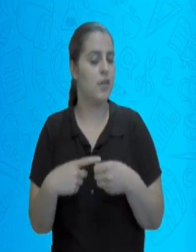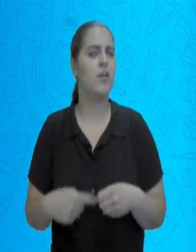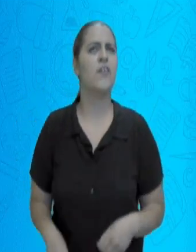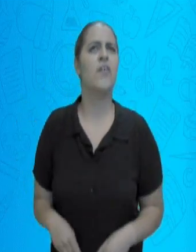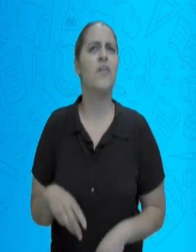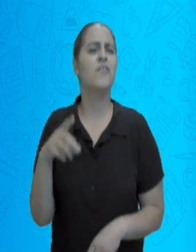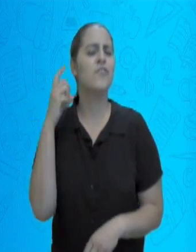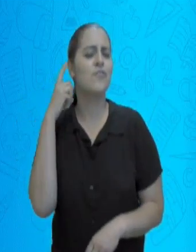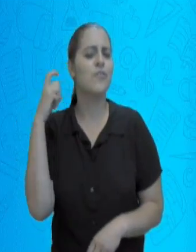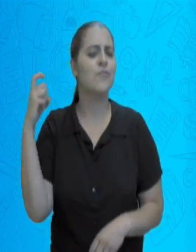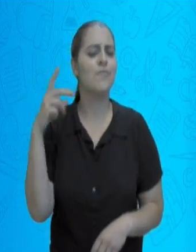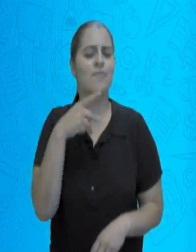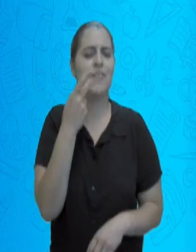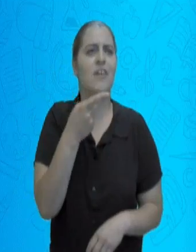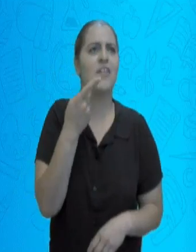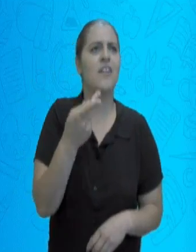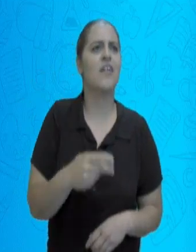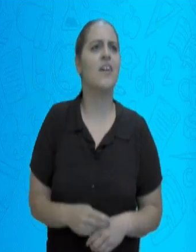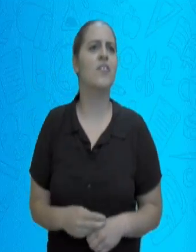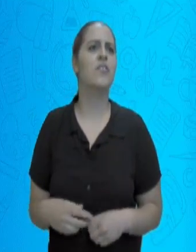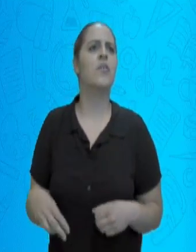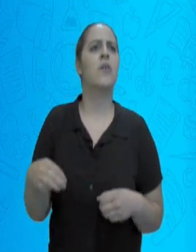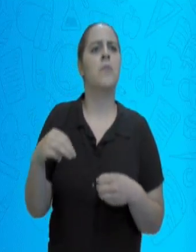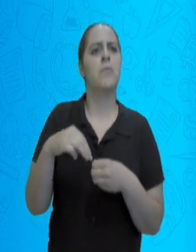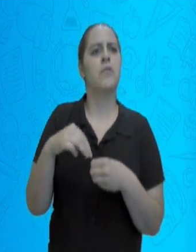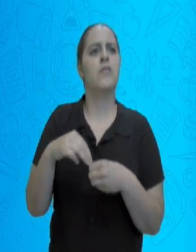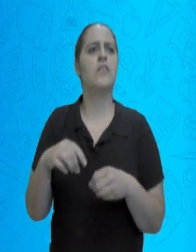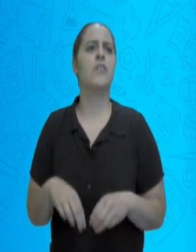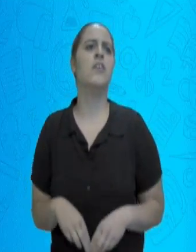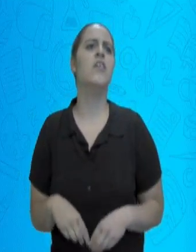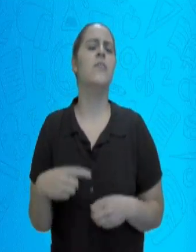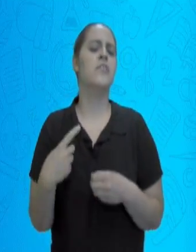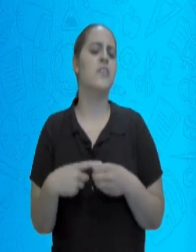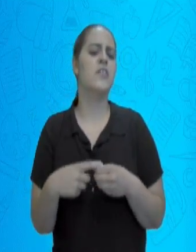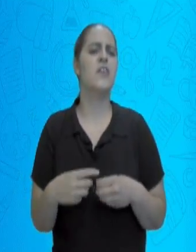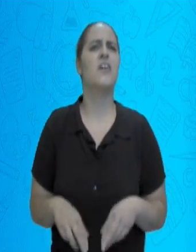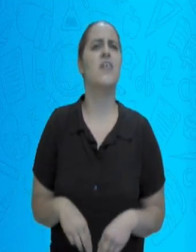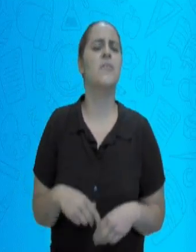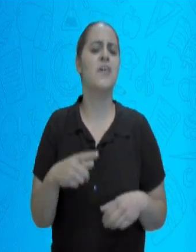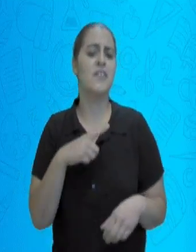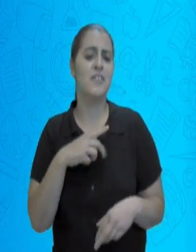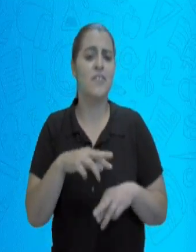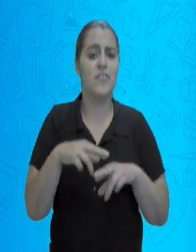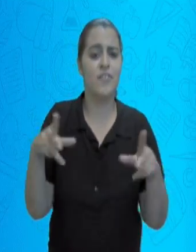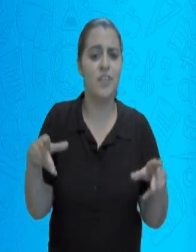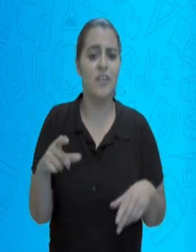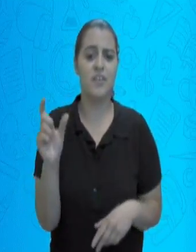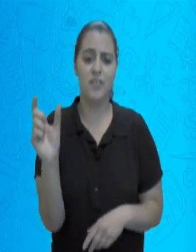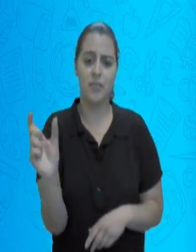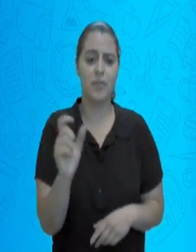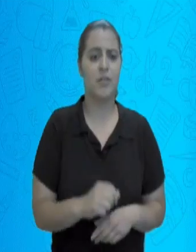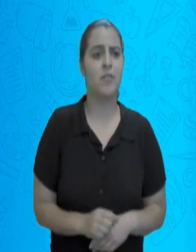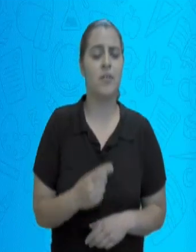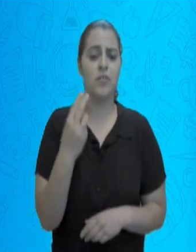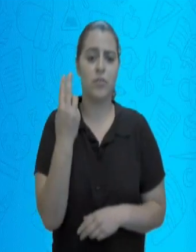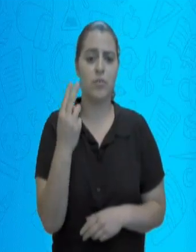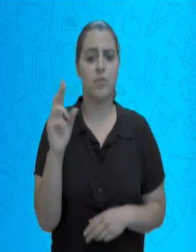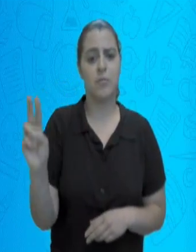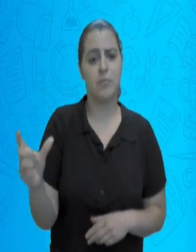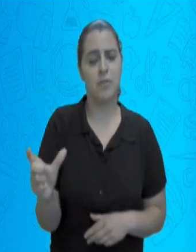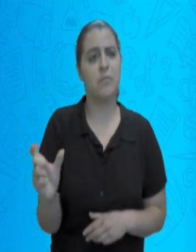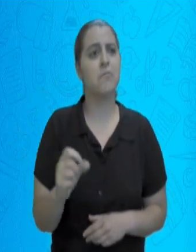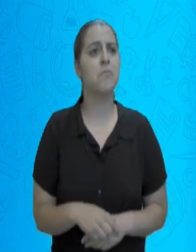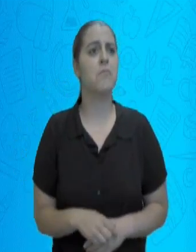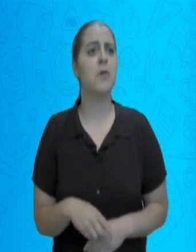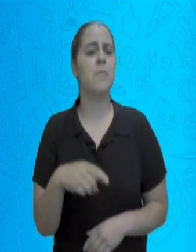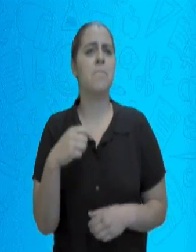nosso dia a dia sobre a cidade, sobre o município, mas existe uma diferença entre essas duas palavras? Vamos ver. Já